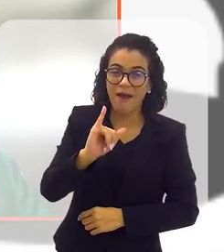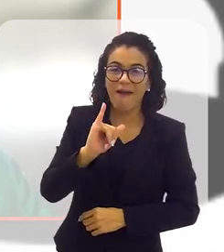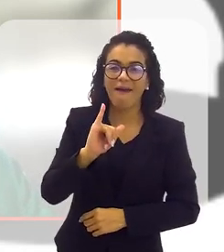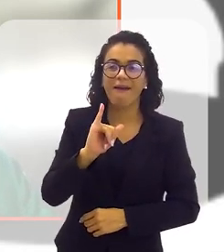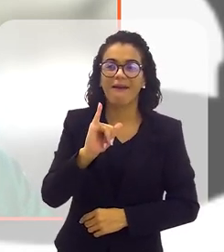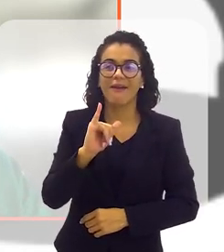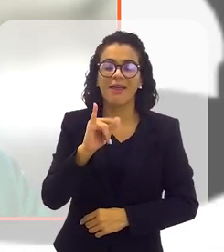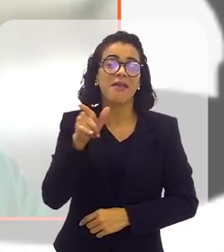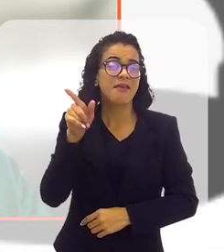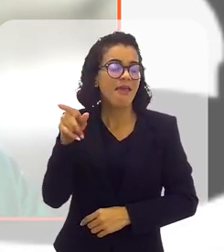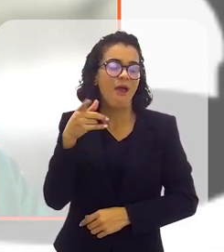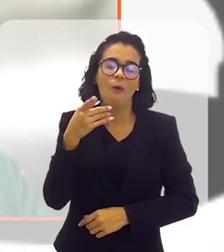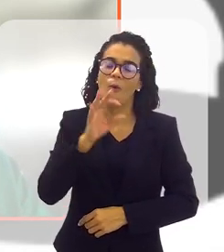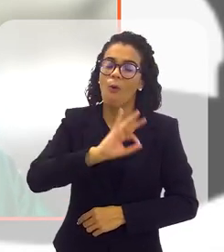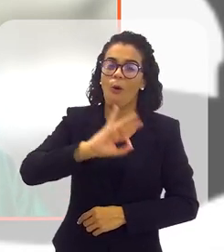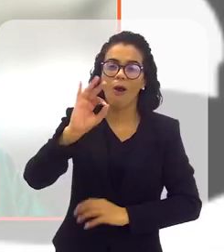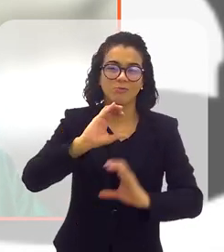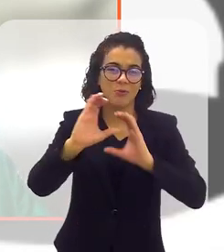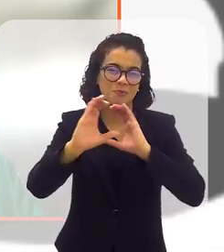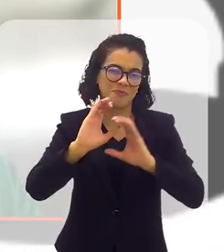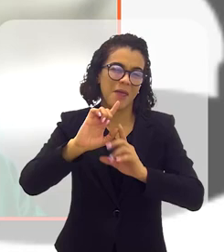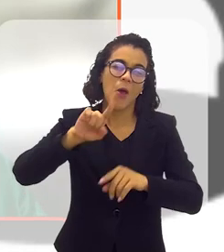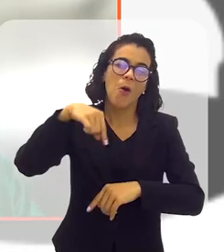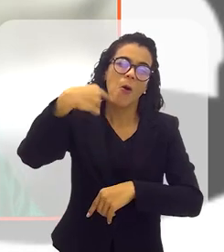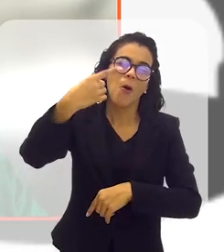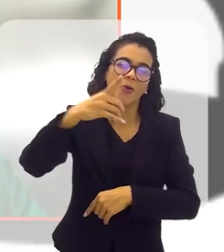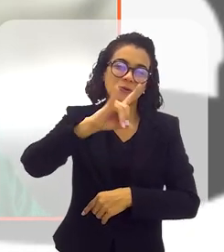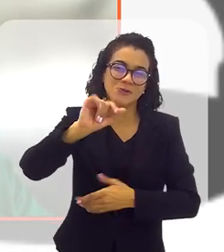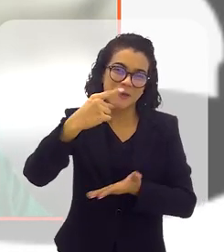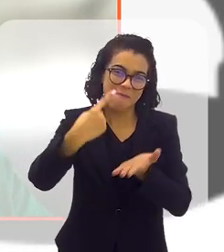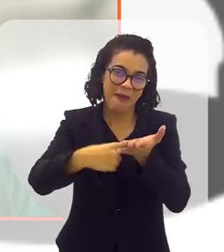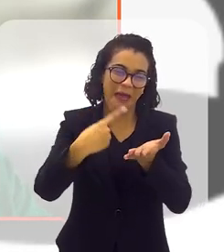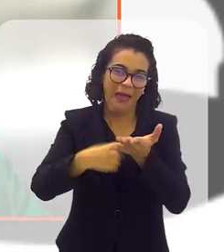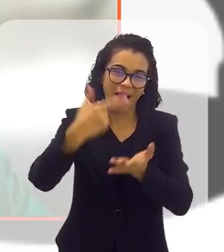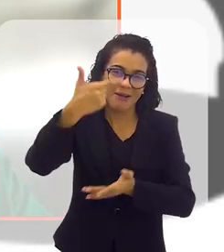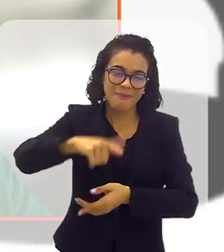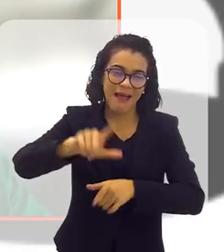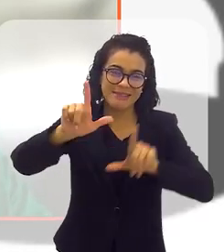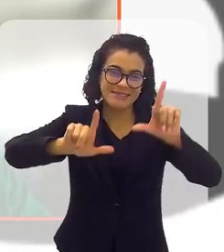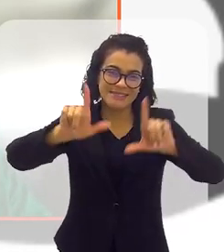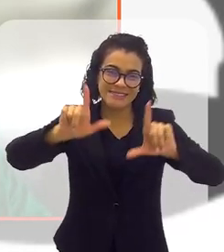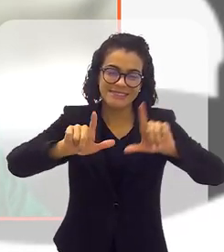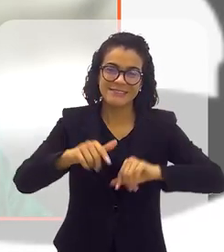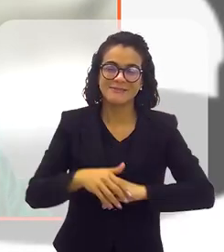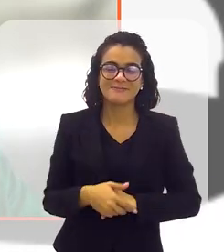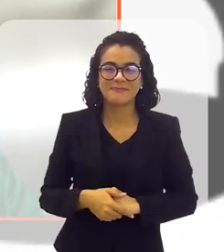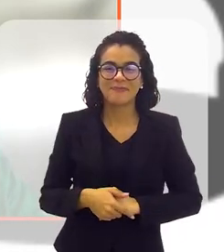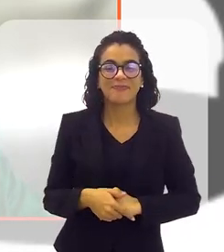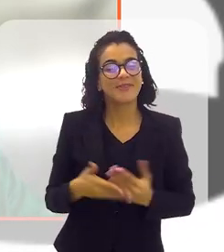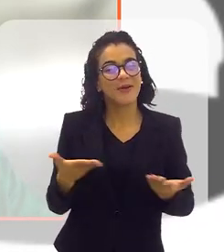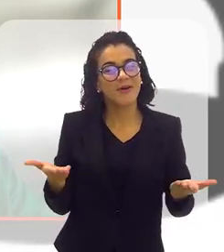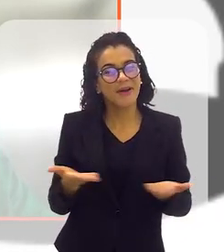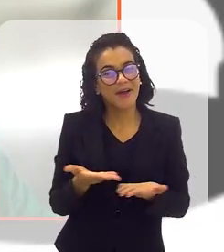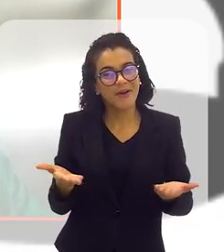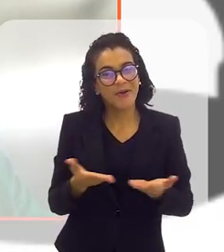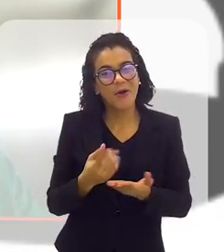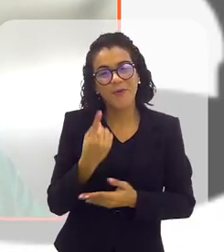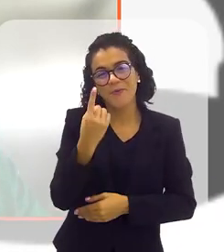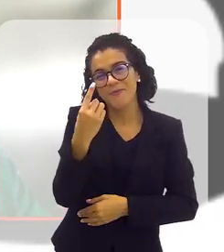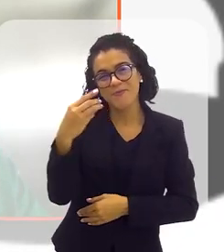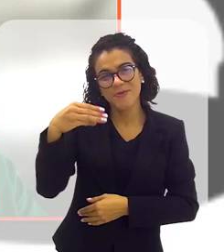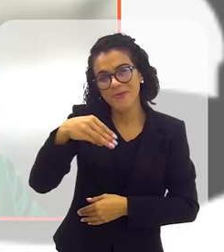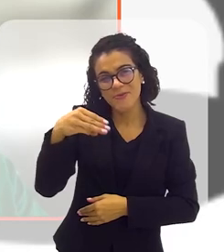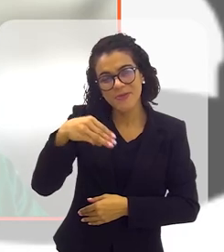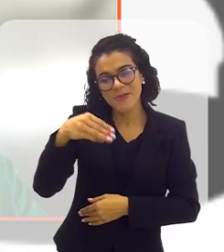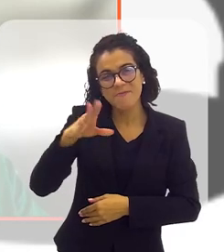que é um grande comunicador também, mas isso fica para um outro momento. Então, Débora, estamos